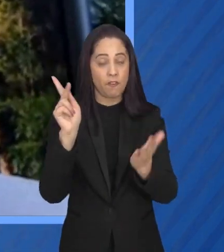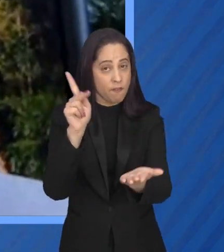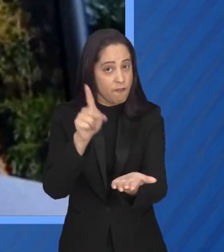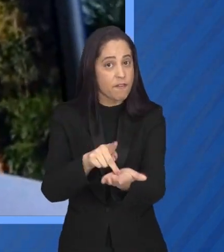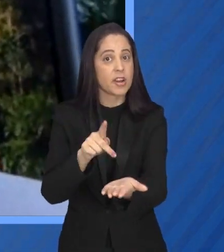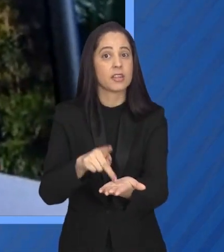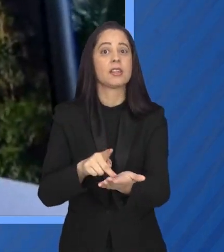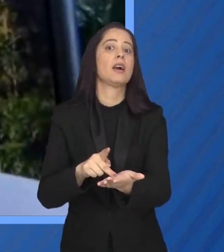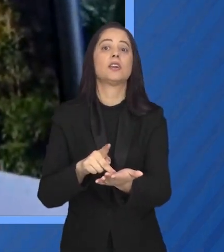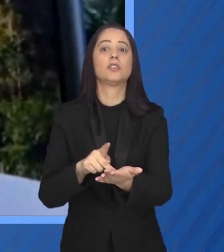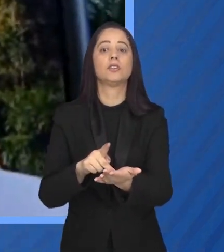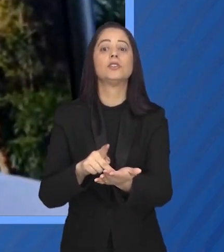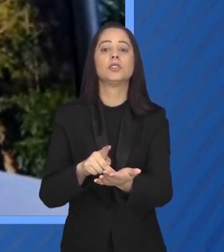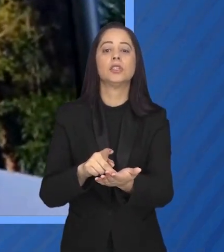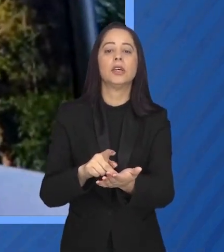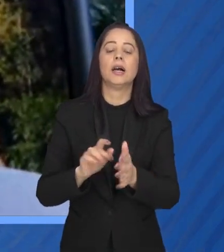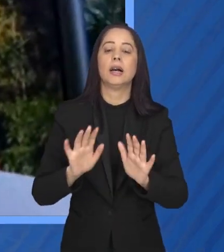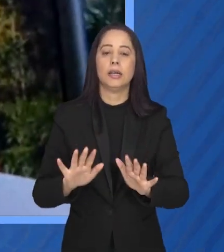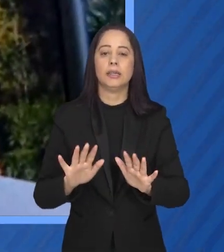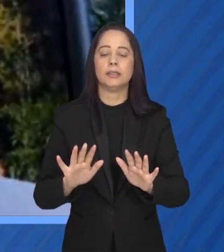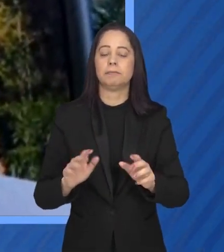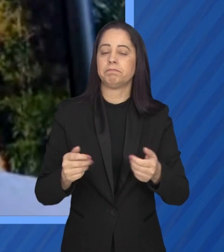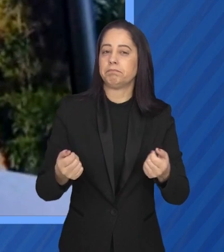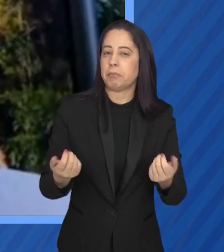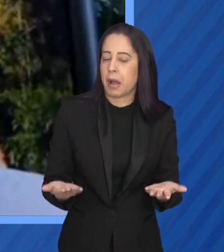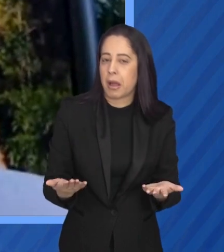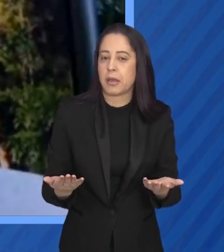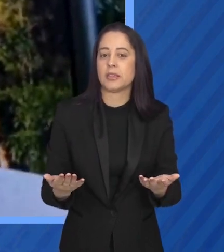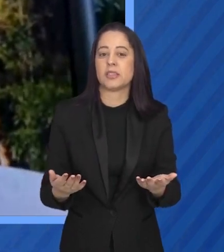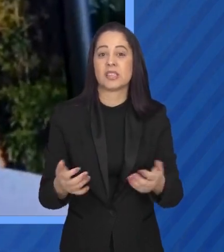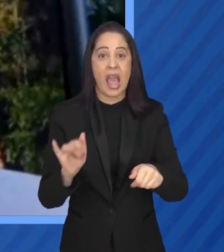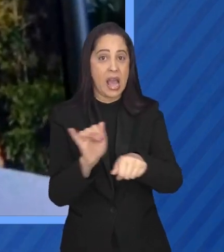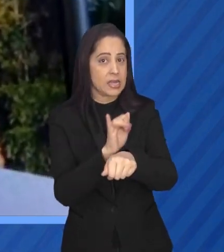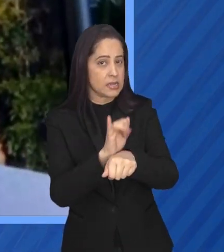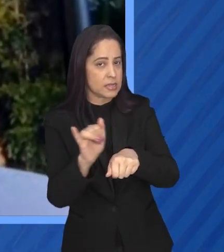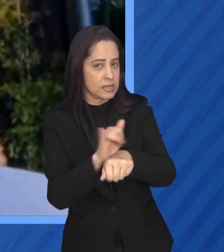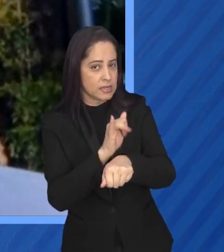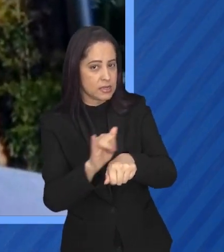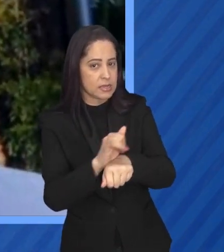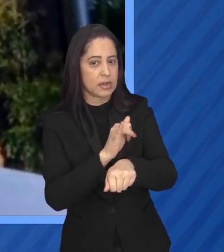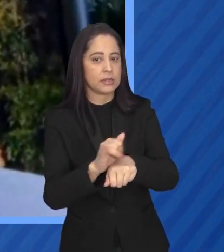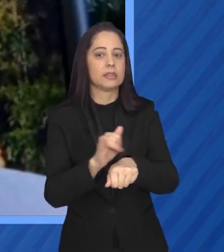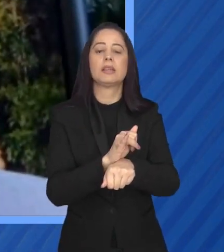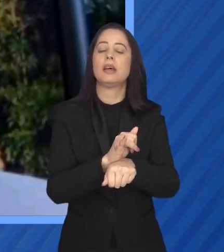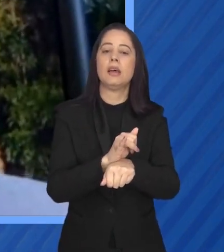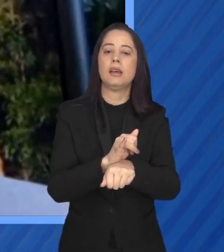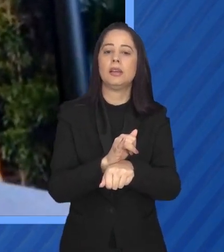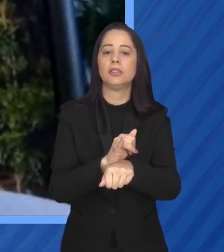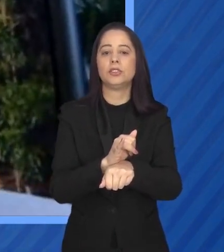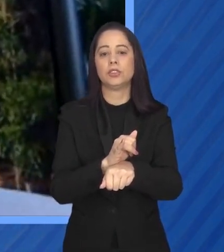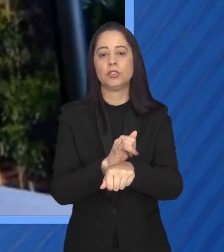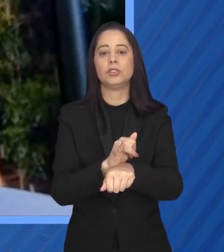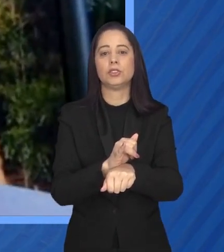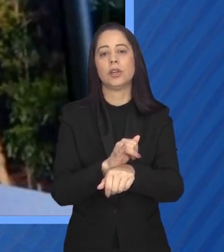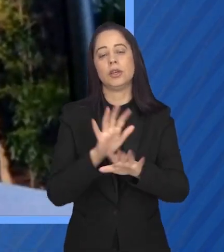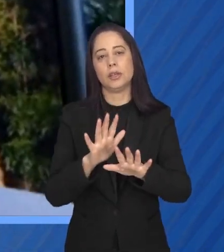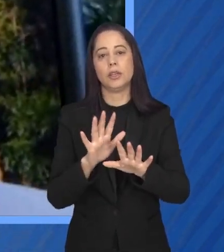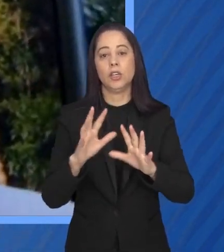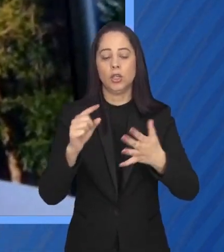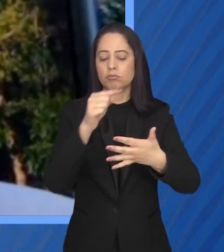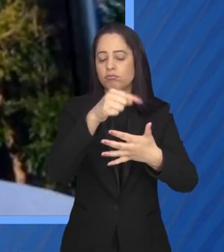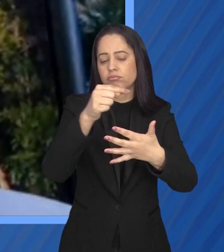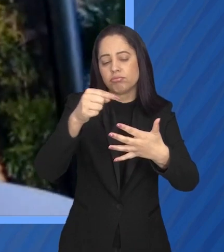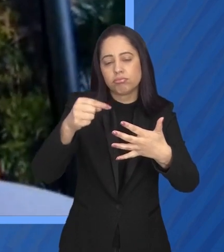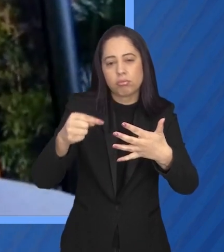da administração pública brasileira. Agora, essa ferramenta, quer dizer, esse